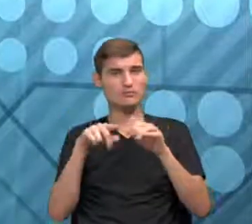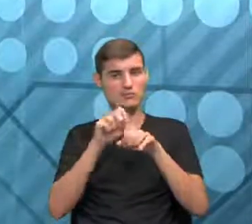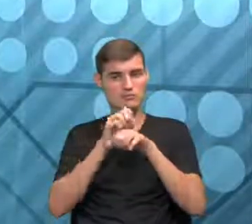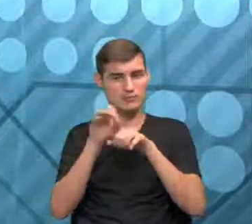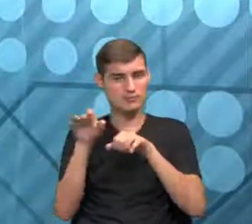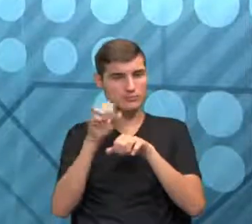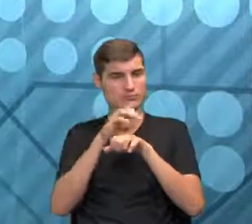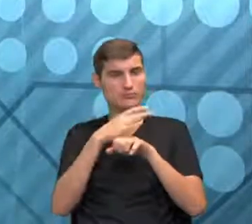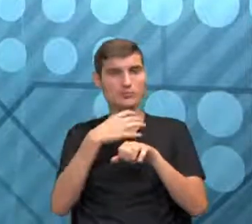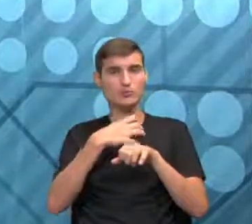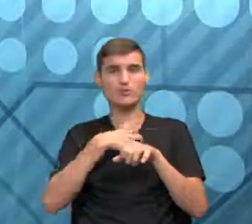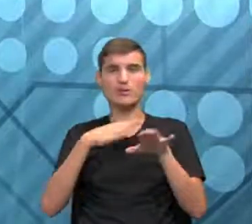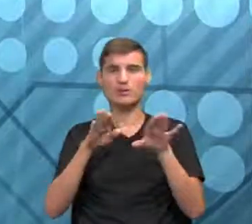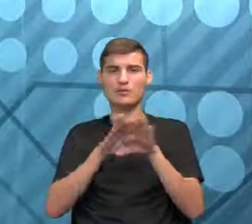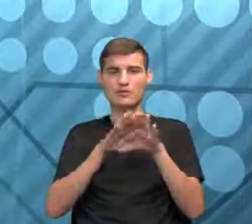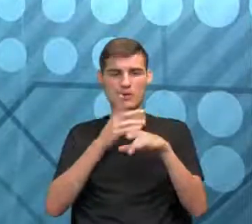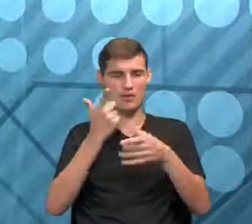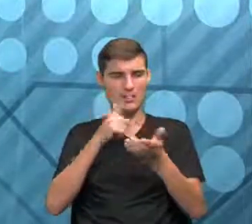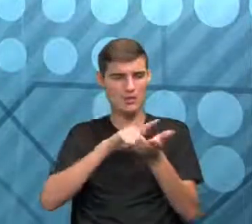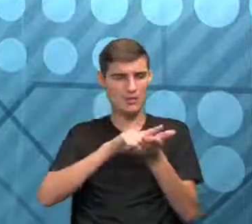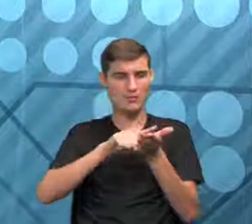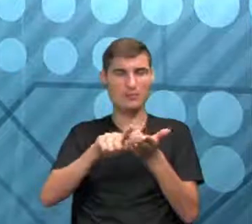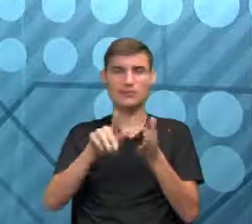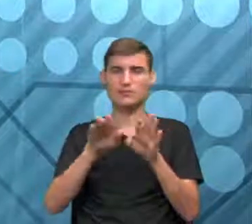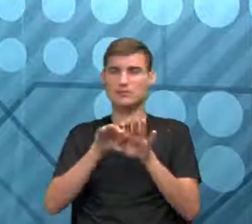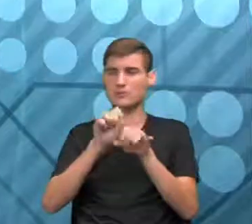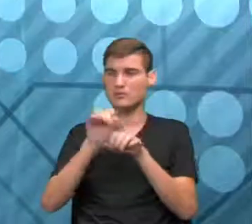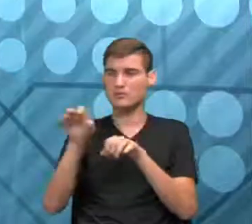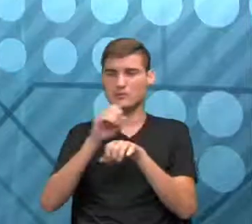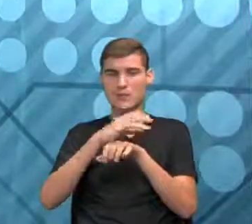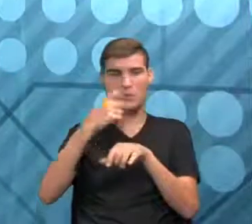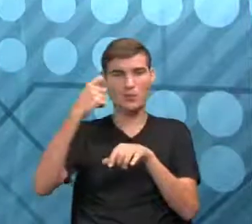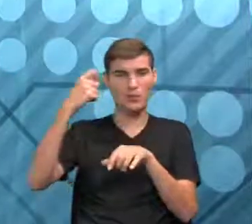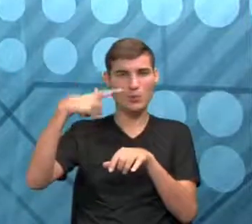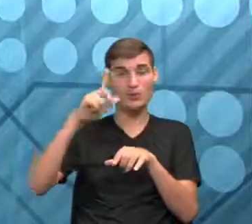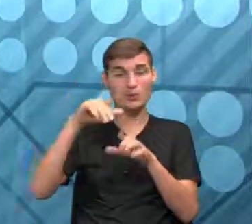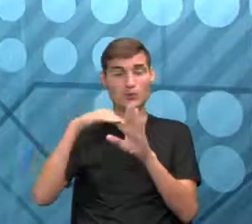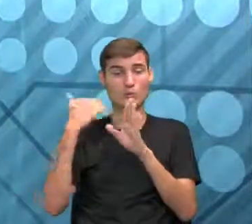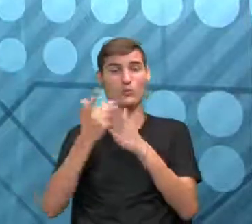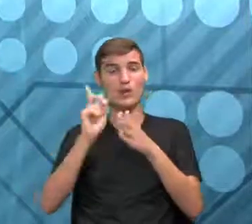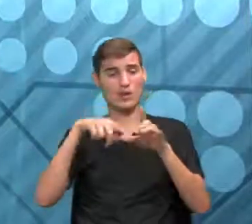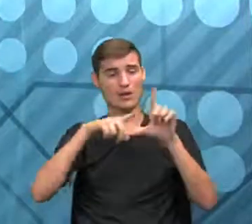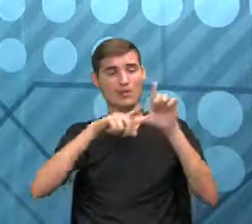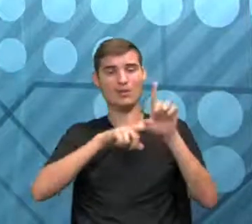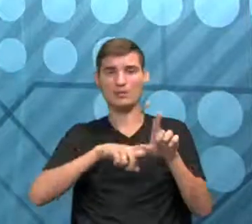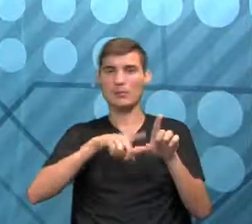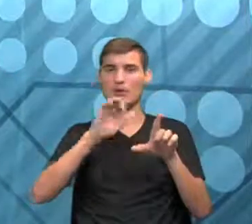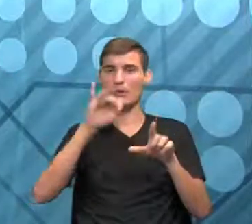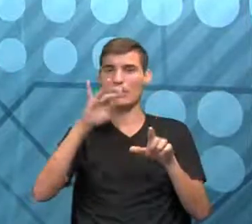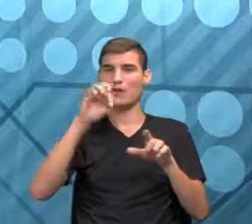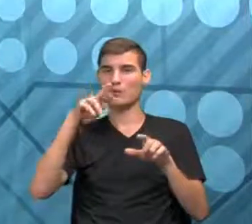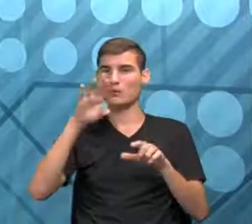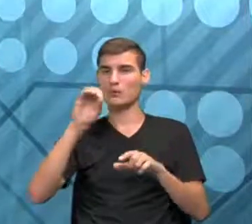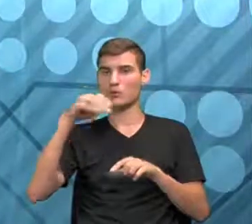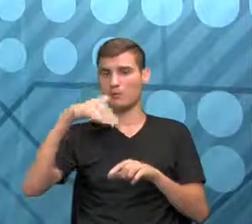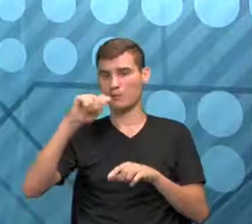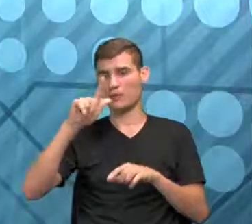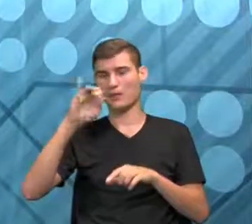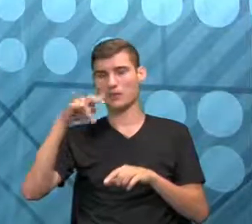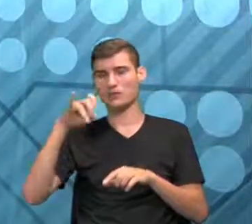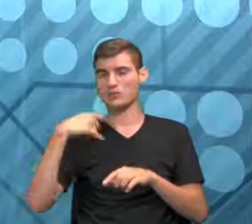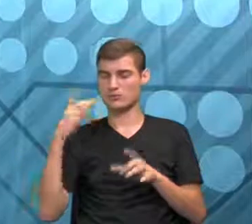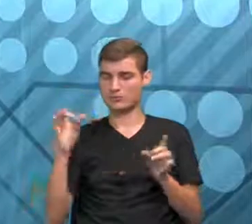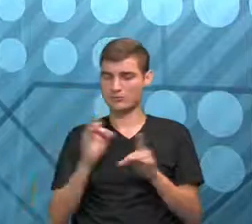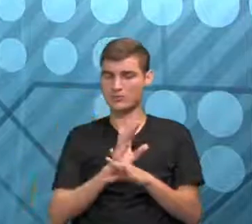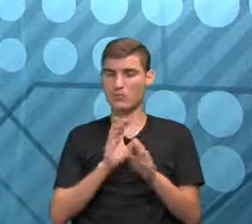transmissão, de esterilização, de transmissão de luz. Então, tudo é dependente do espectro eletromagnético. Por isso, a gente então finaliza